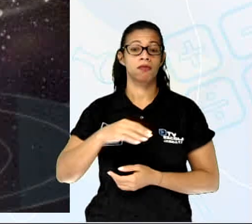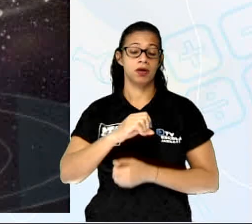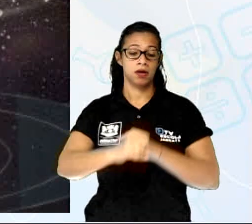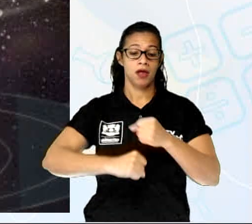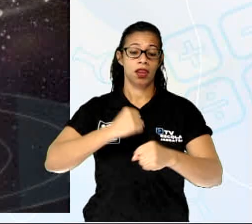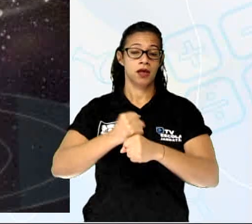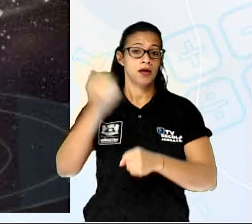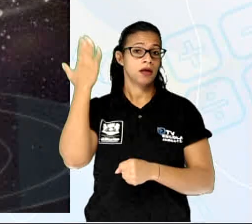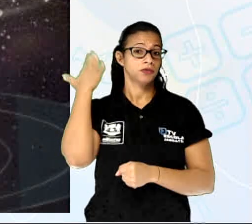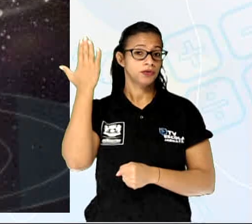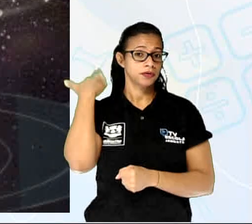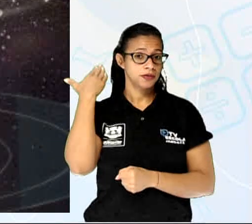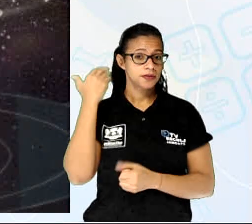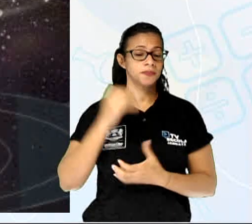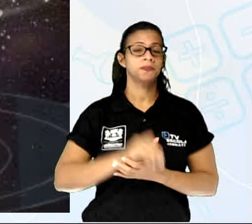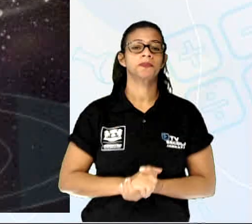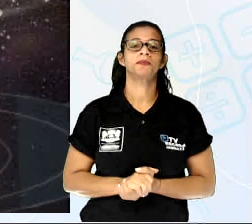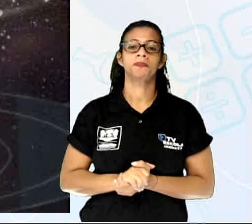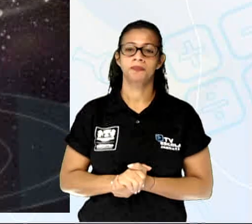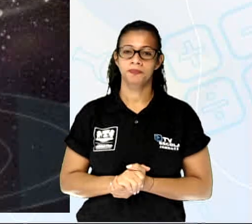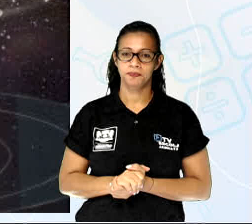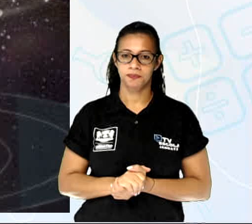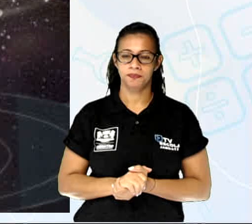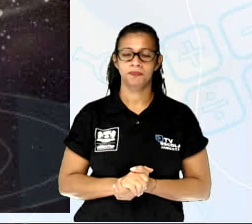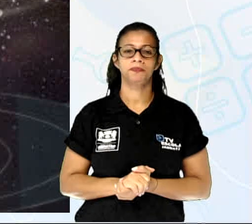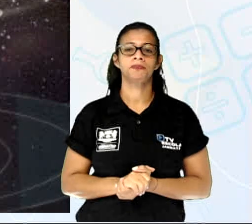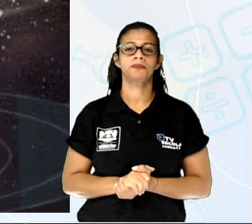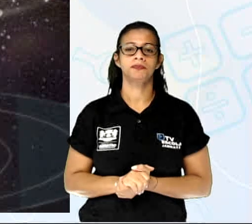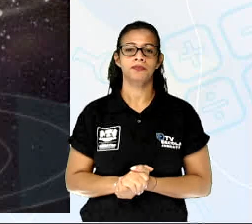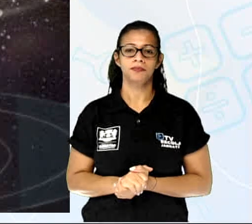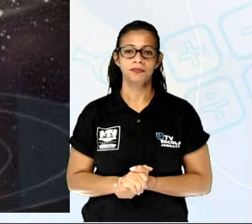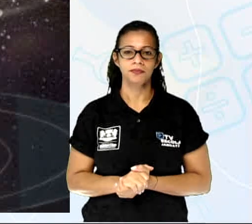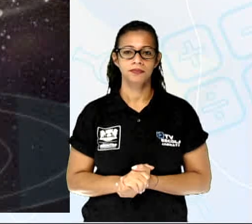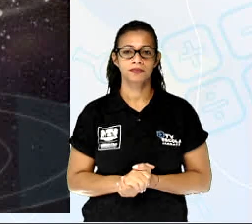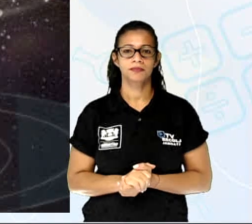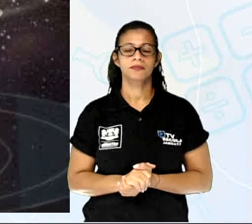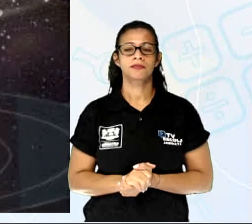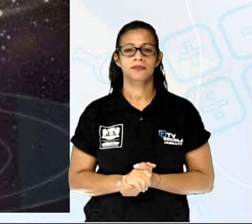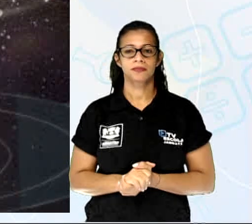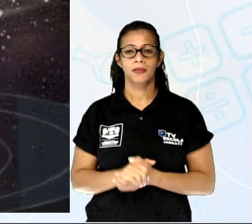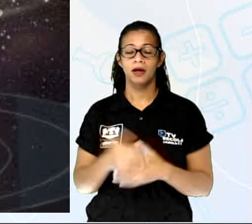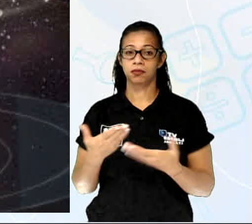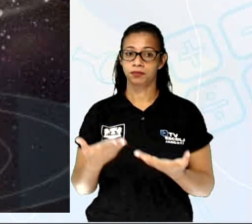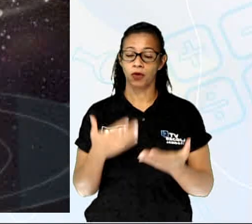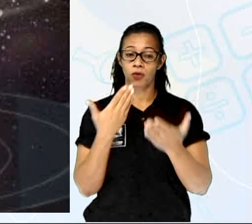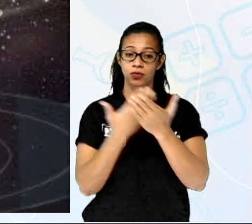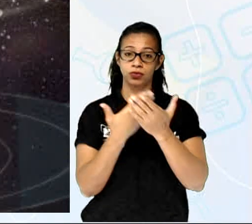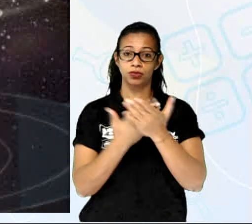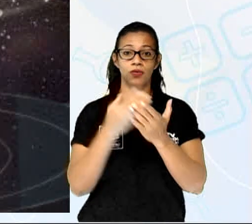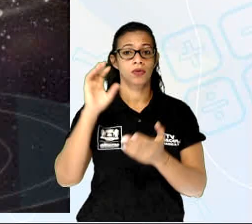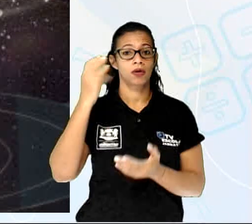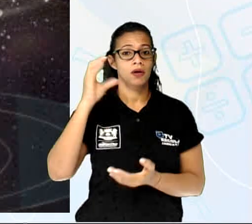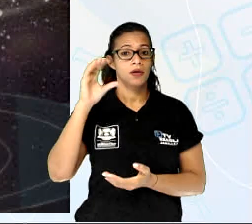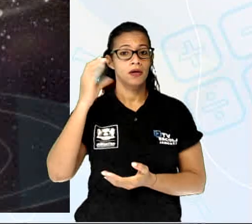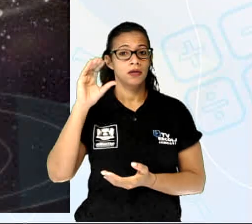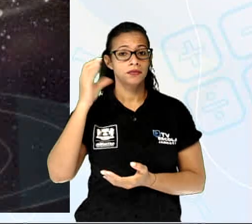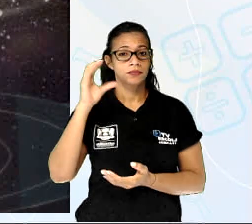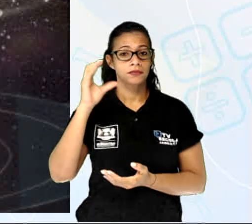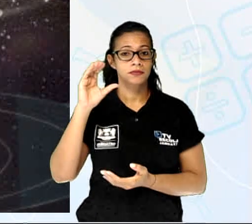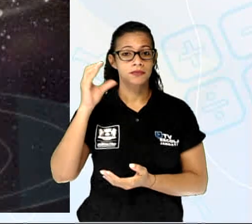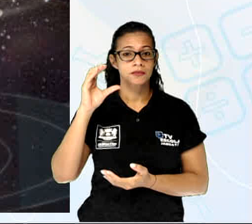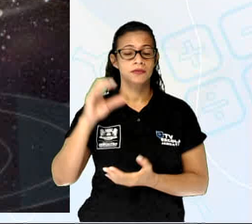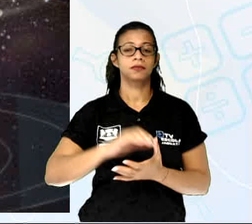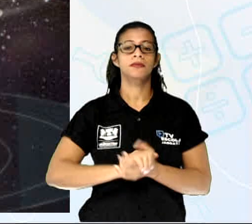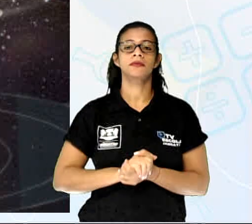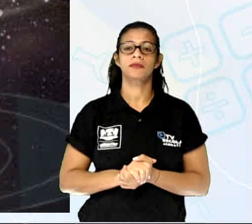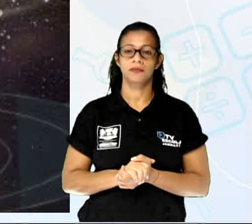mais aceita pelo surgimento do universo, à luz da ciência, a gente não está falando de religião aqui, à luz da ciência, a teoria mais aceita é